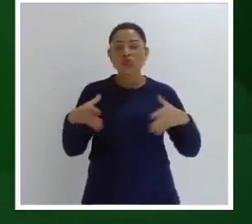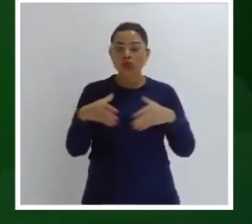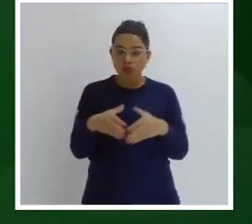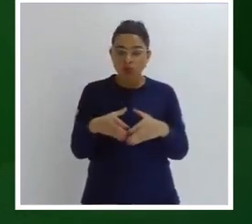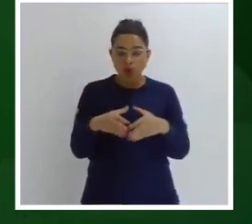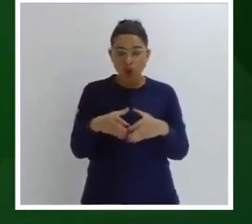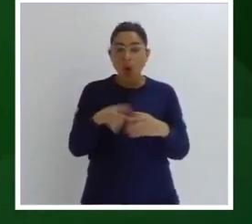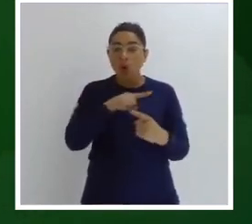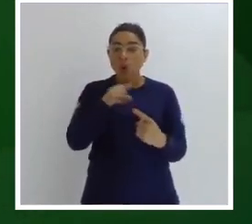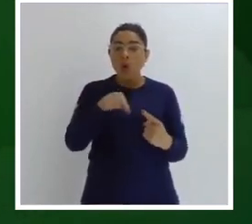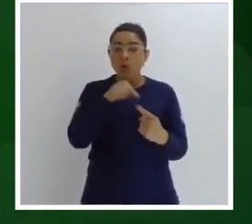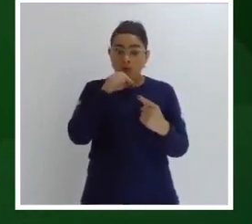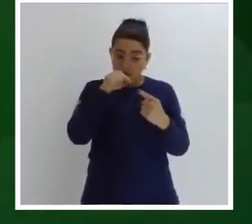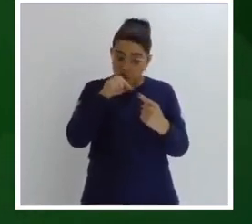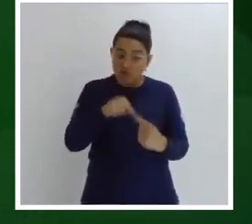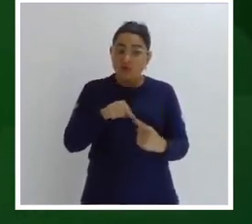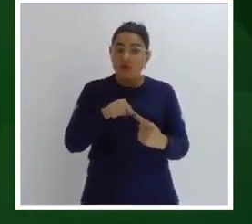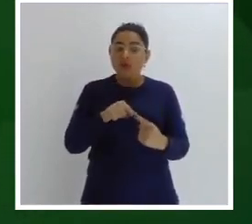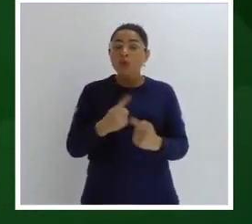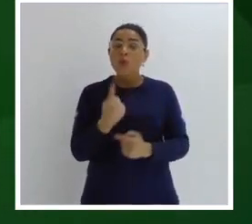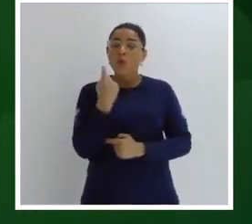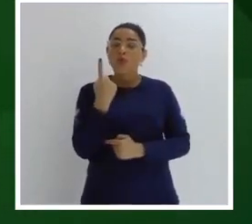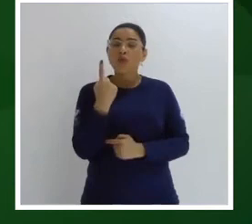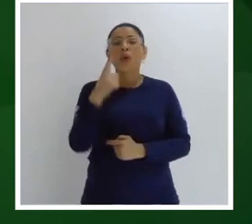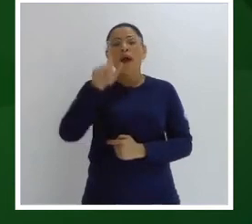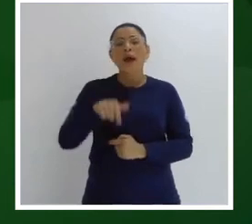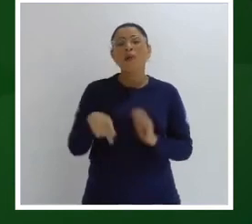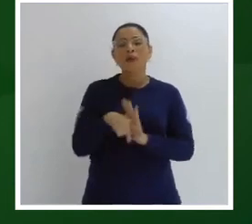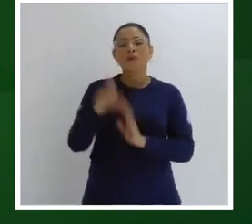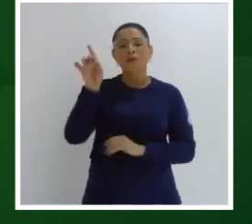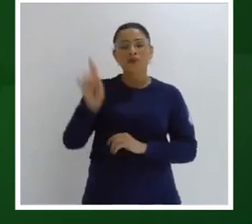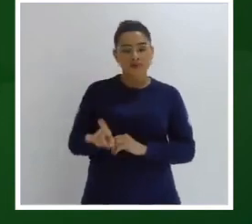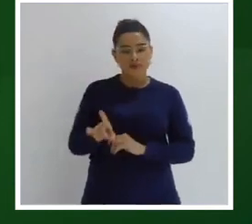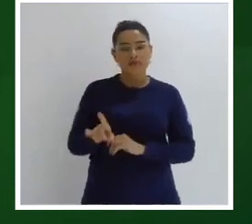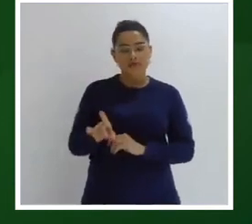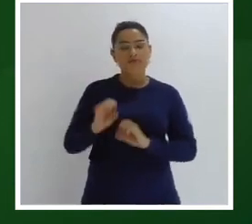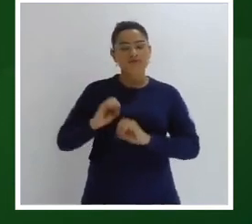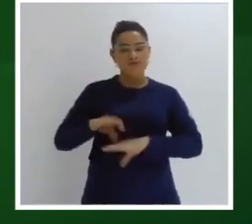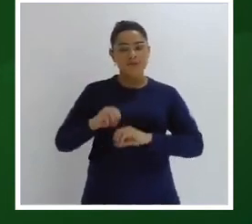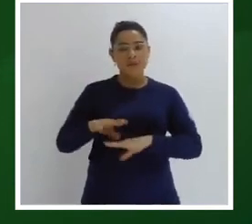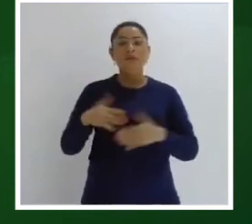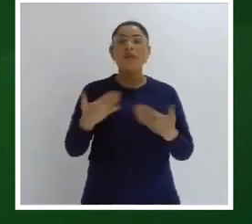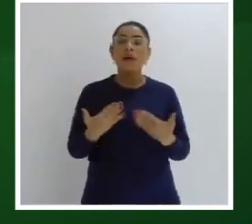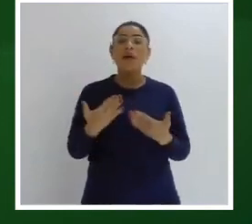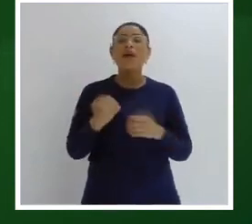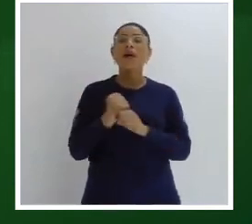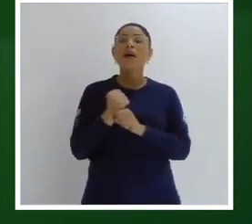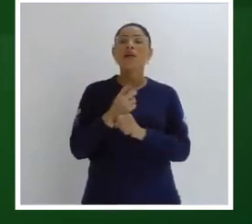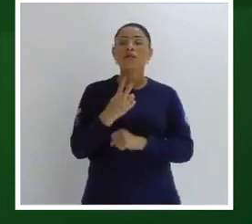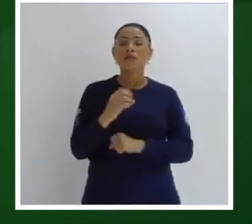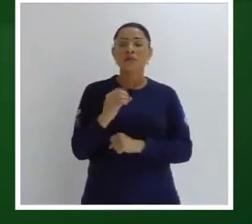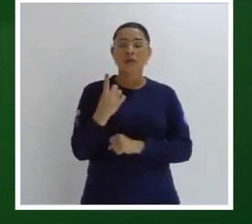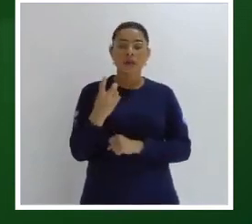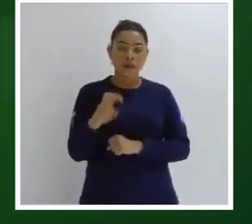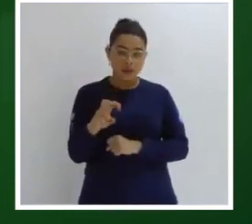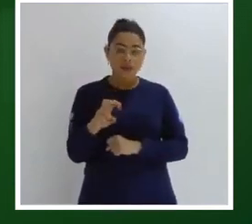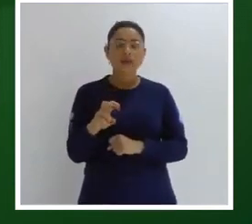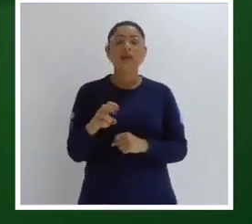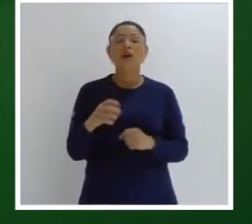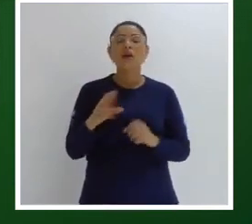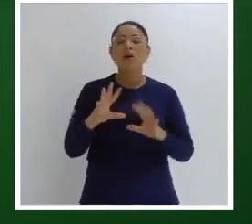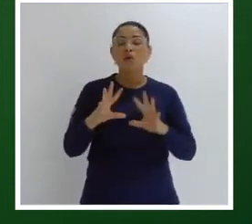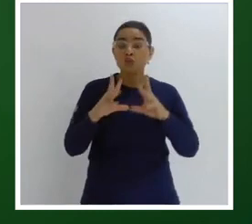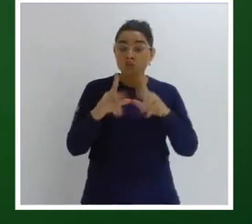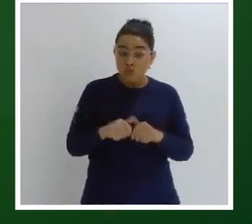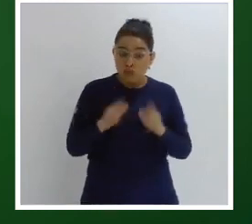um objetivo só que era objetivo da diretoria de ensino e lá em 2015 para dentro daquilo que a gente precisava